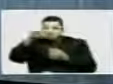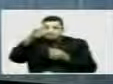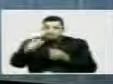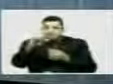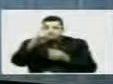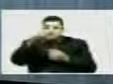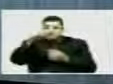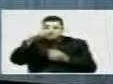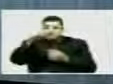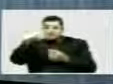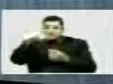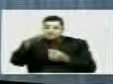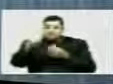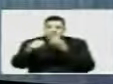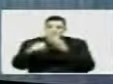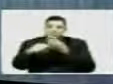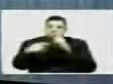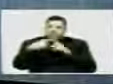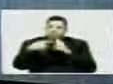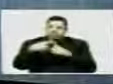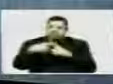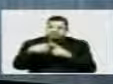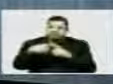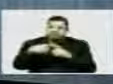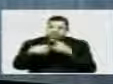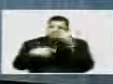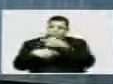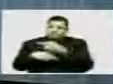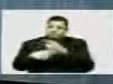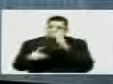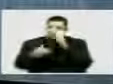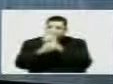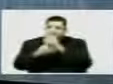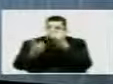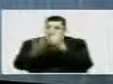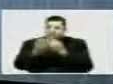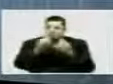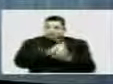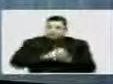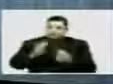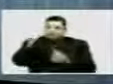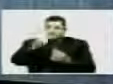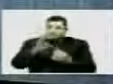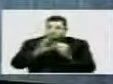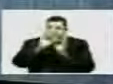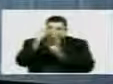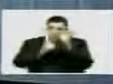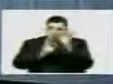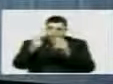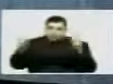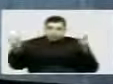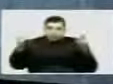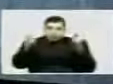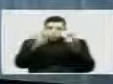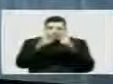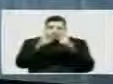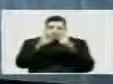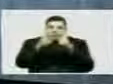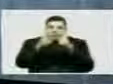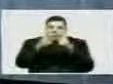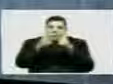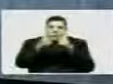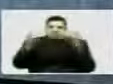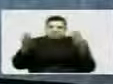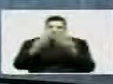é ICMS. Portanto, esse imposto que o governo federal propõe reduzir